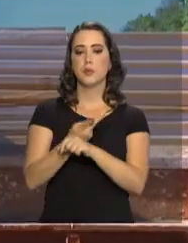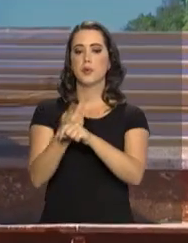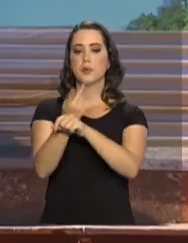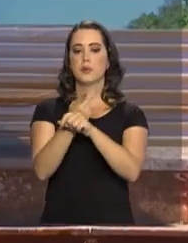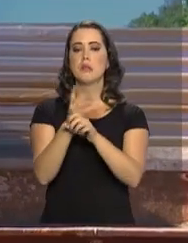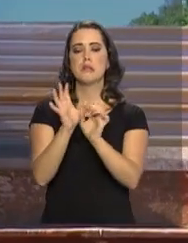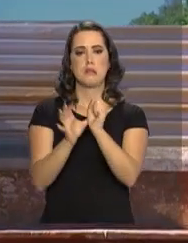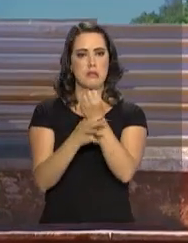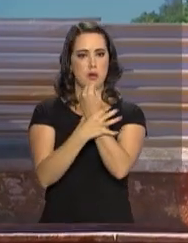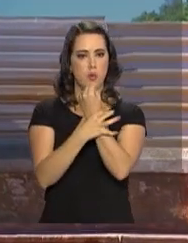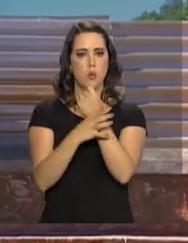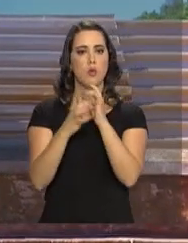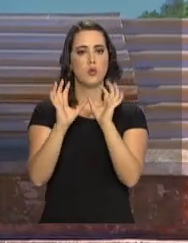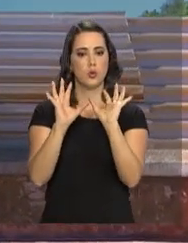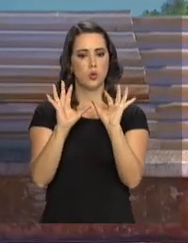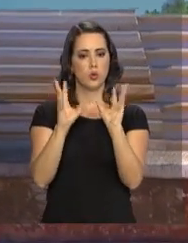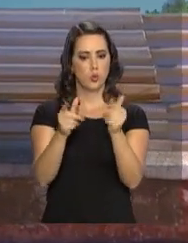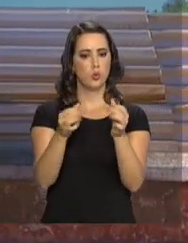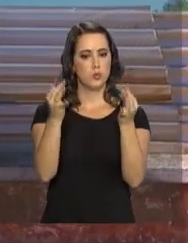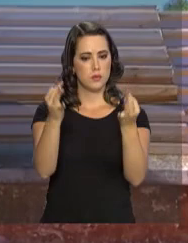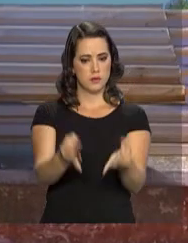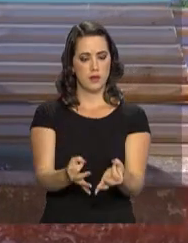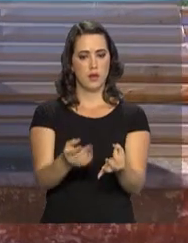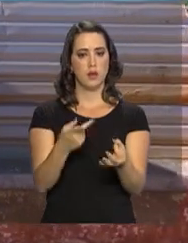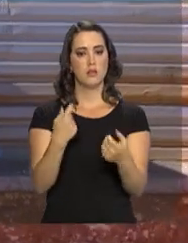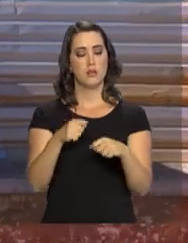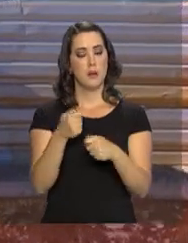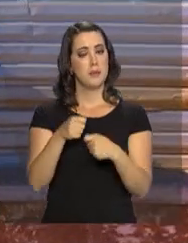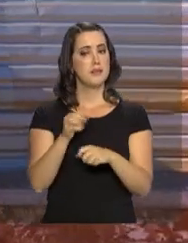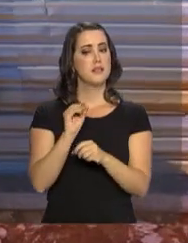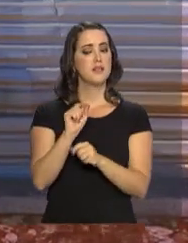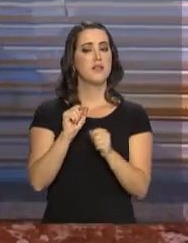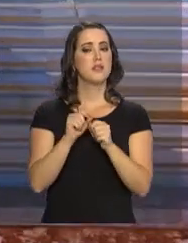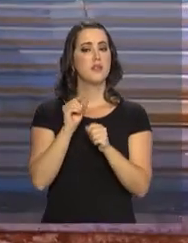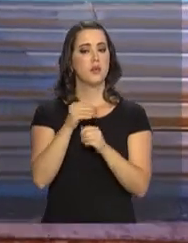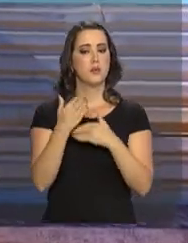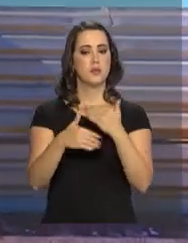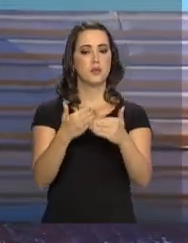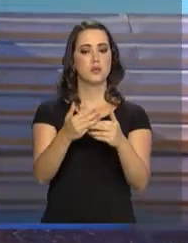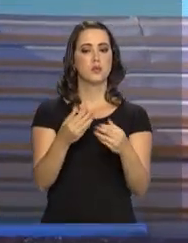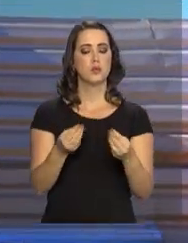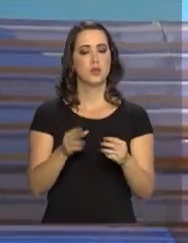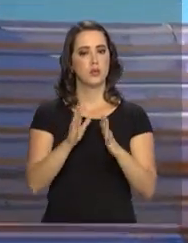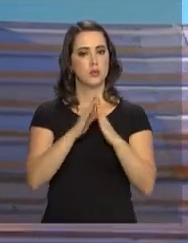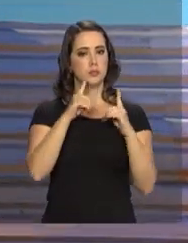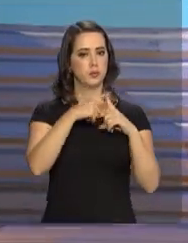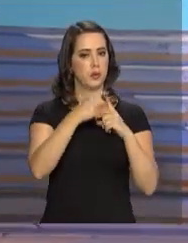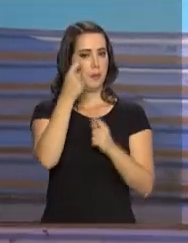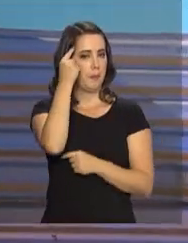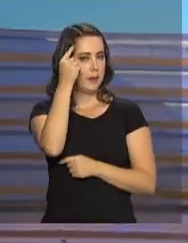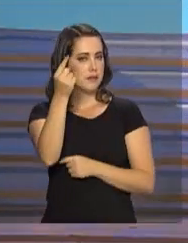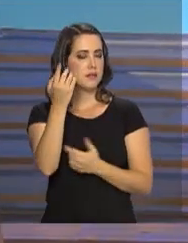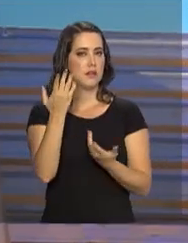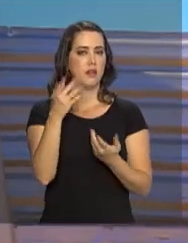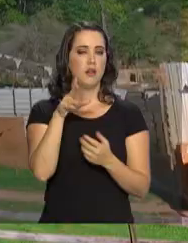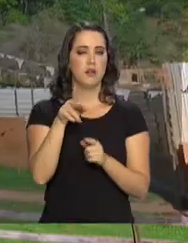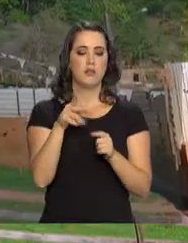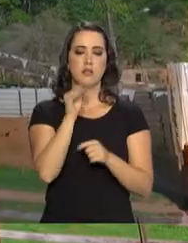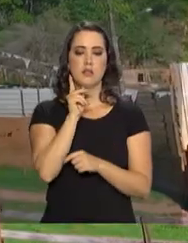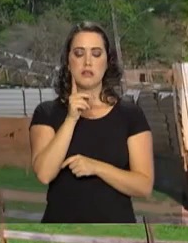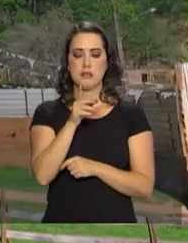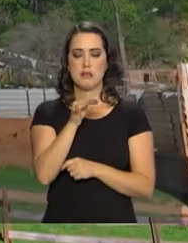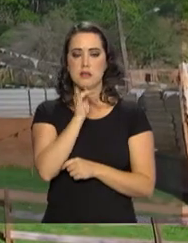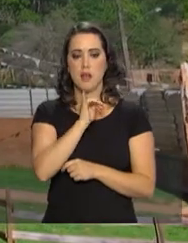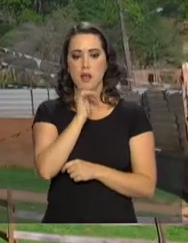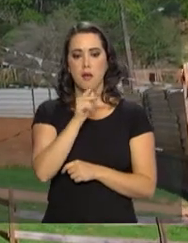estão seguros, se está tudo lá, né, no lugar, o que, que precisa ser feito para manter esse templo. Pensando que, por exemplo, em Paracatu, o templo ainda